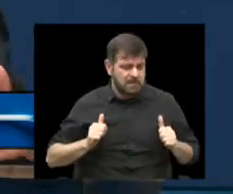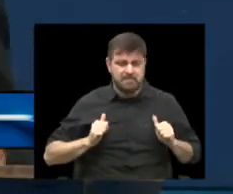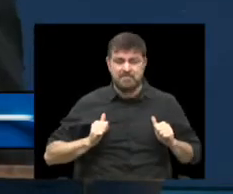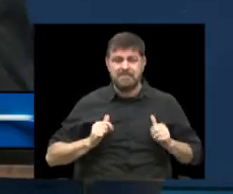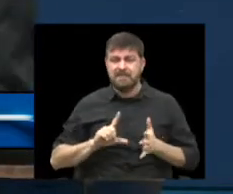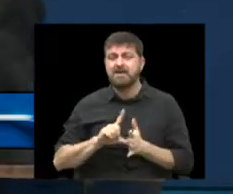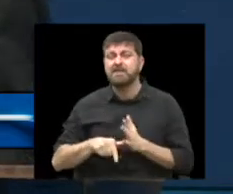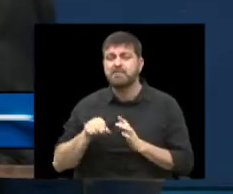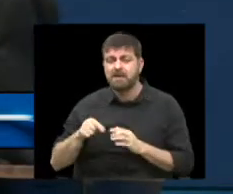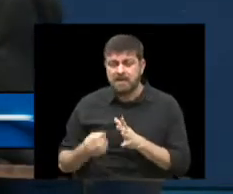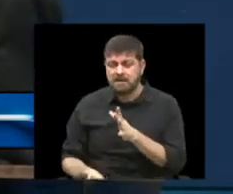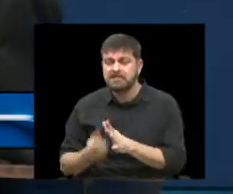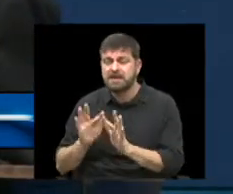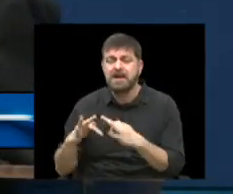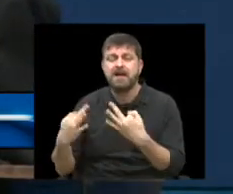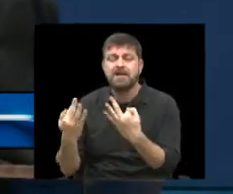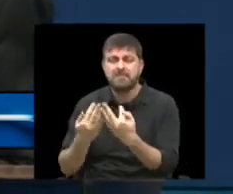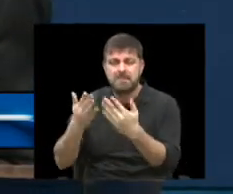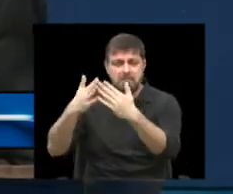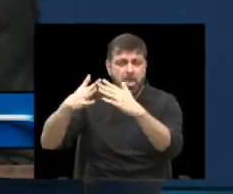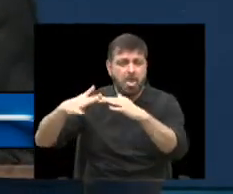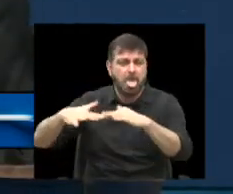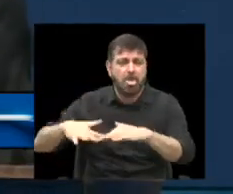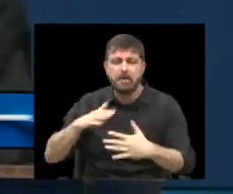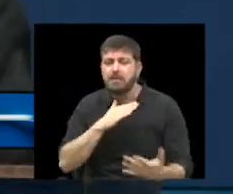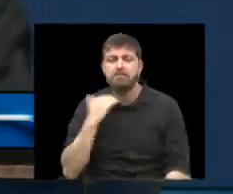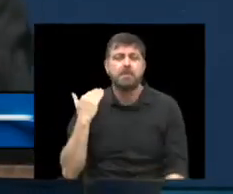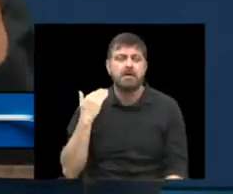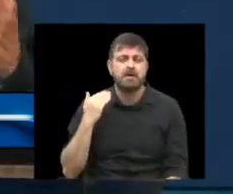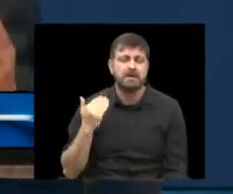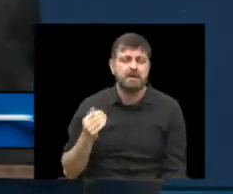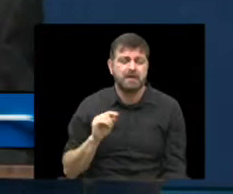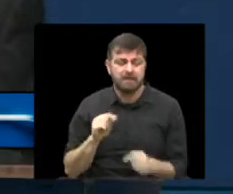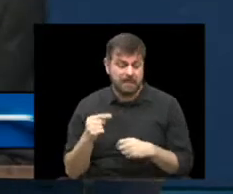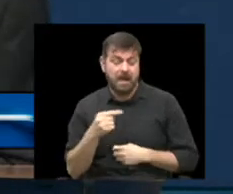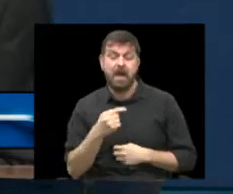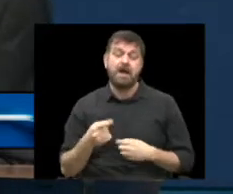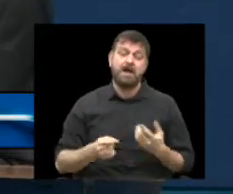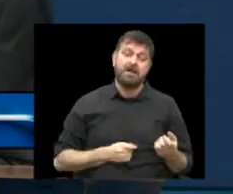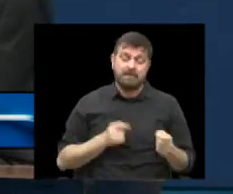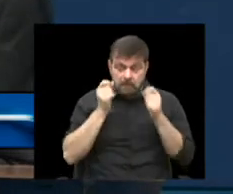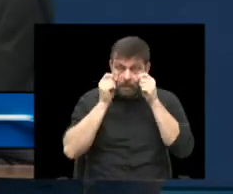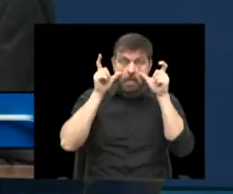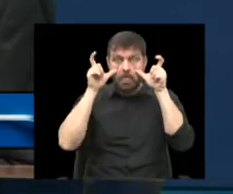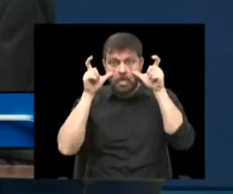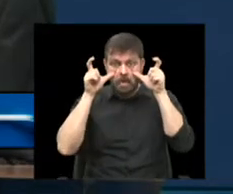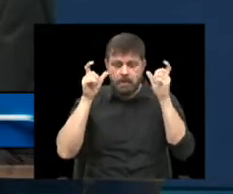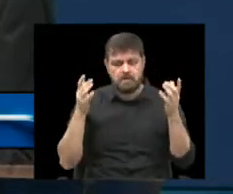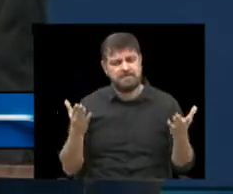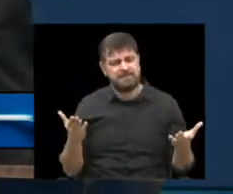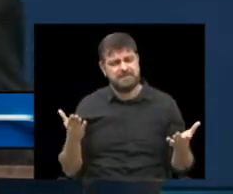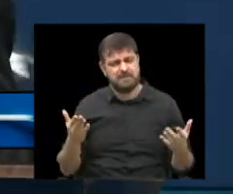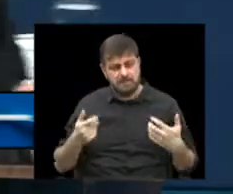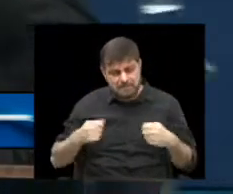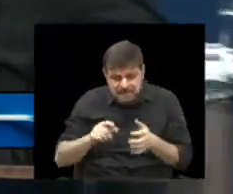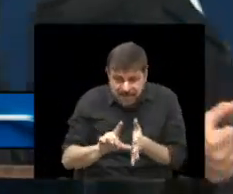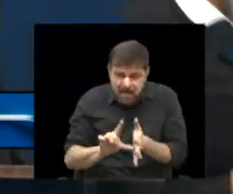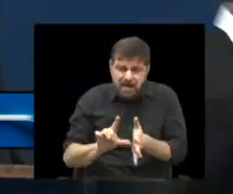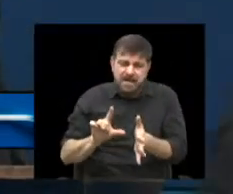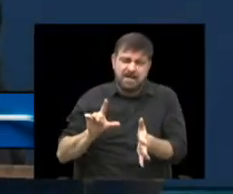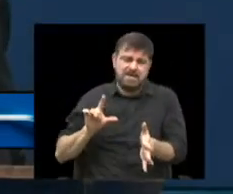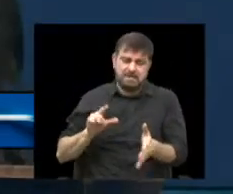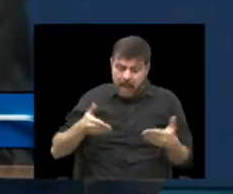hora que morrer uma família ou morrer uma criança, aí que vai tomar a decisão. E a decisão tem que ser